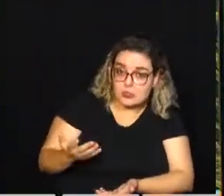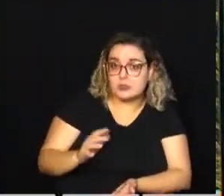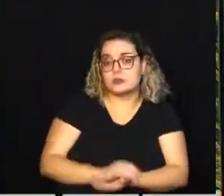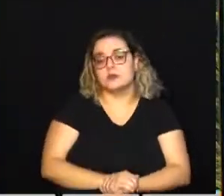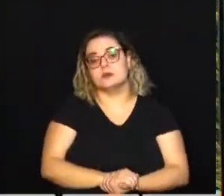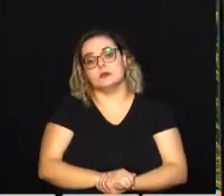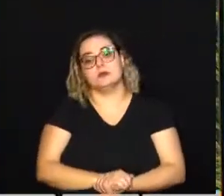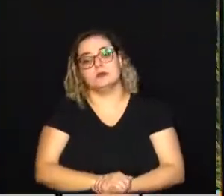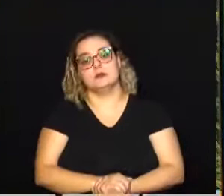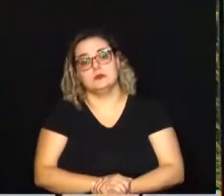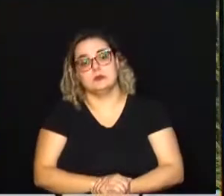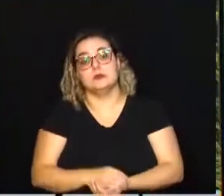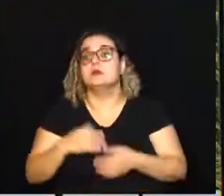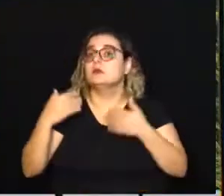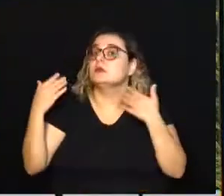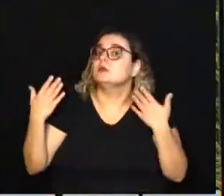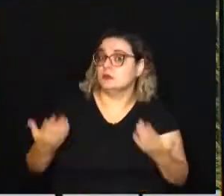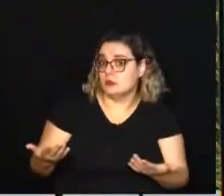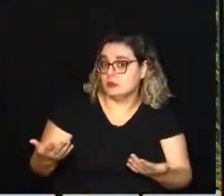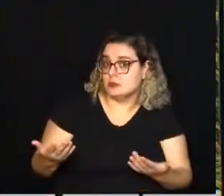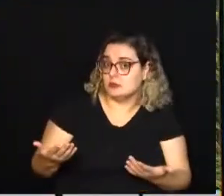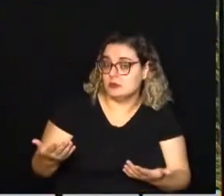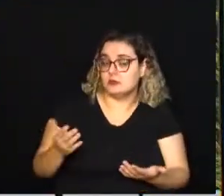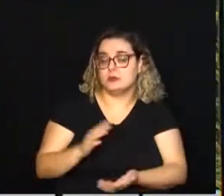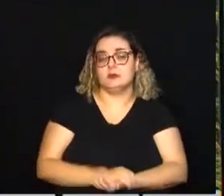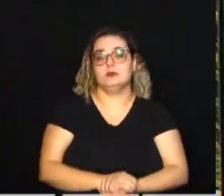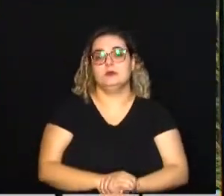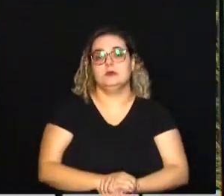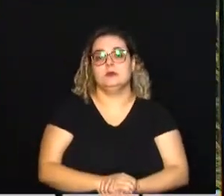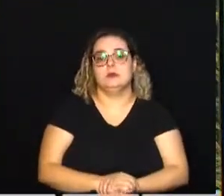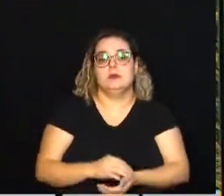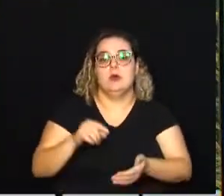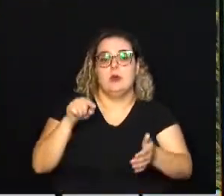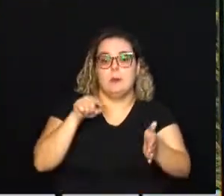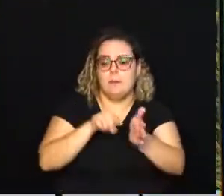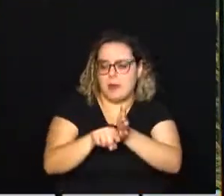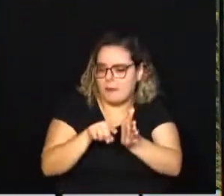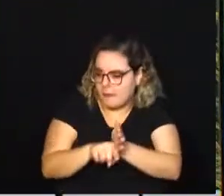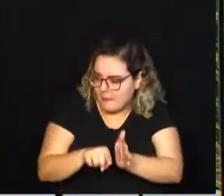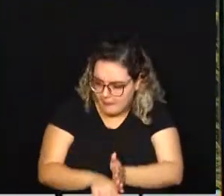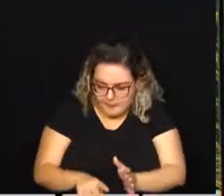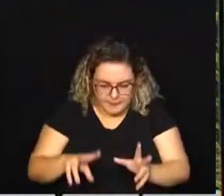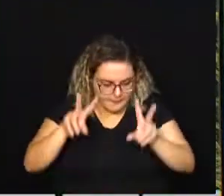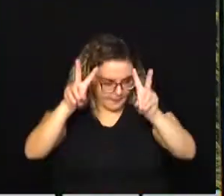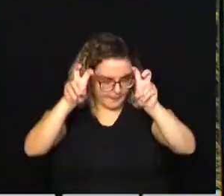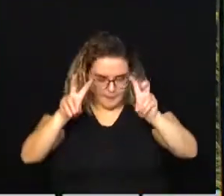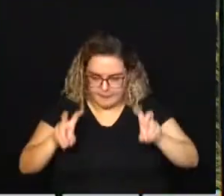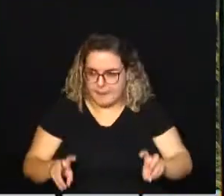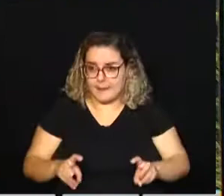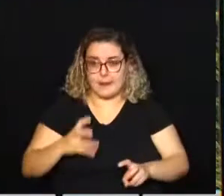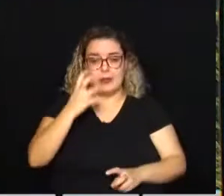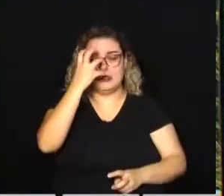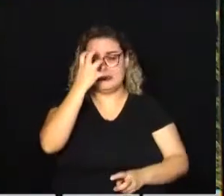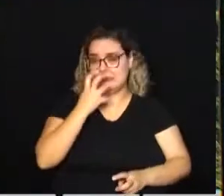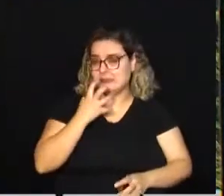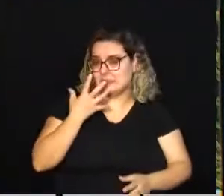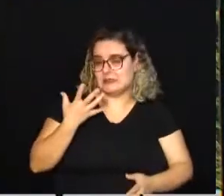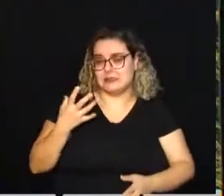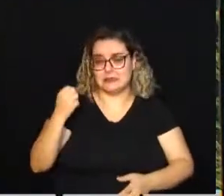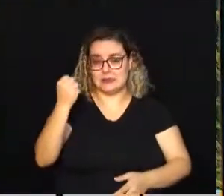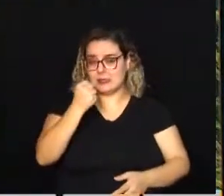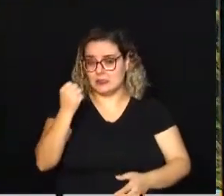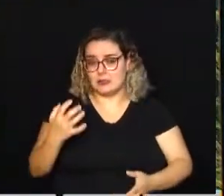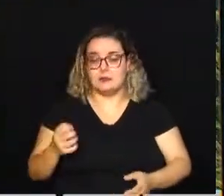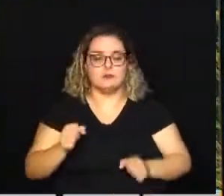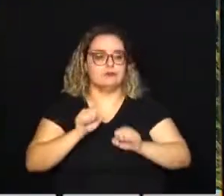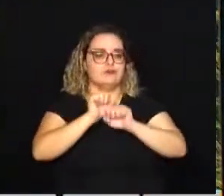é isso que você disse. Essa questão foi muito séria e ficou escancarada na pandemia. Você vê alunos que